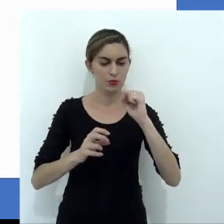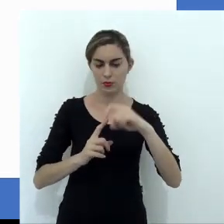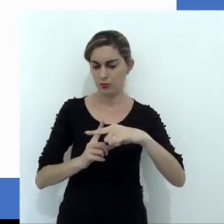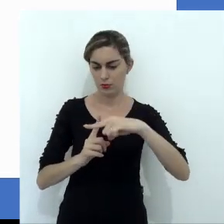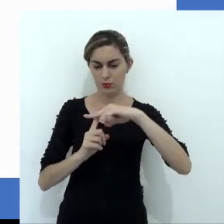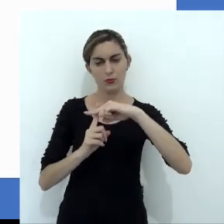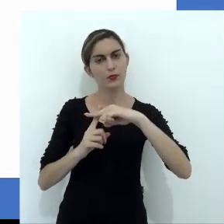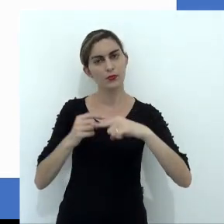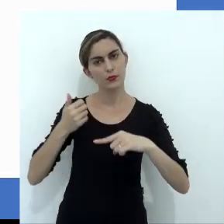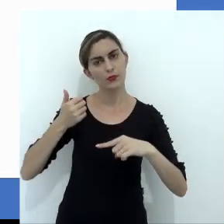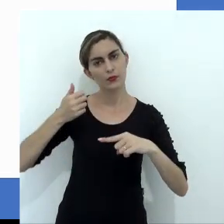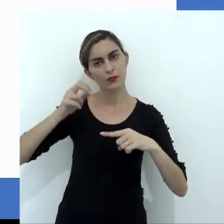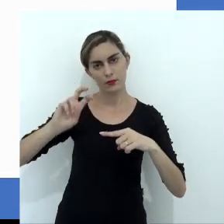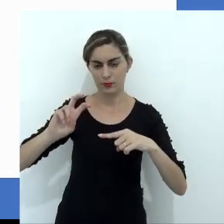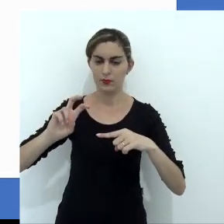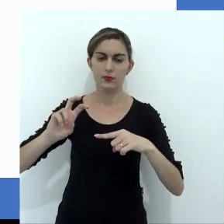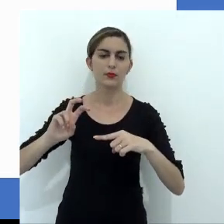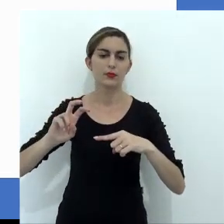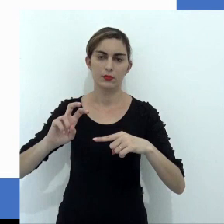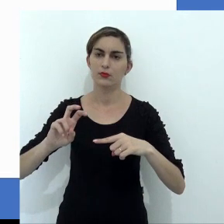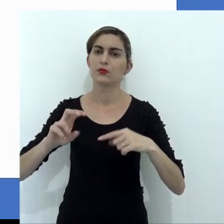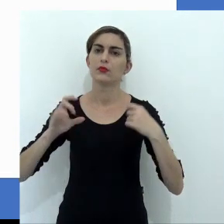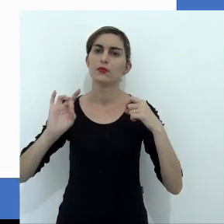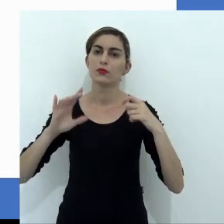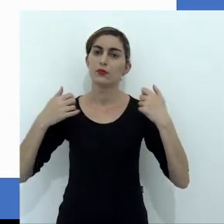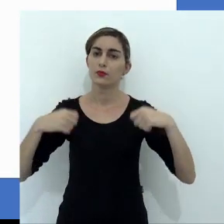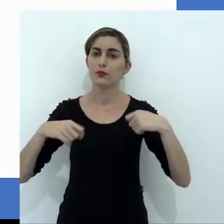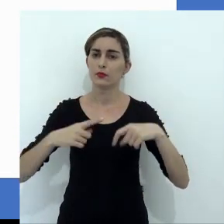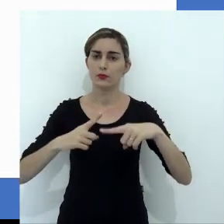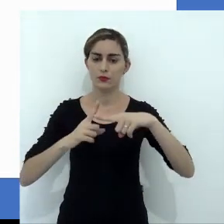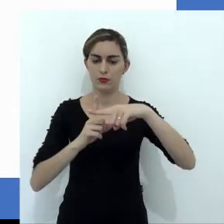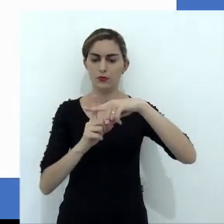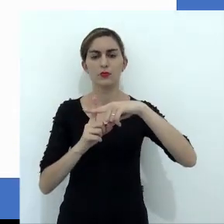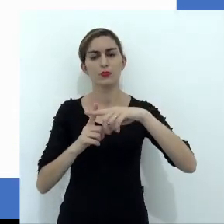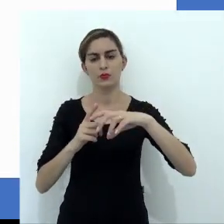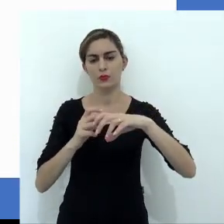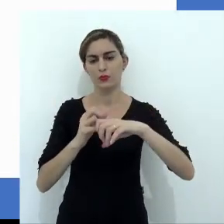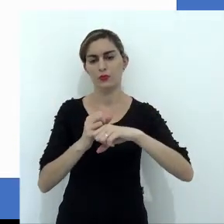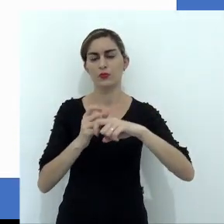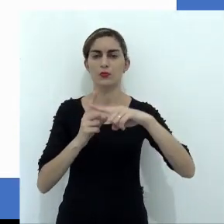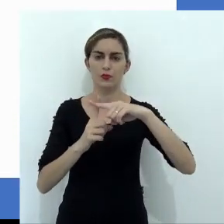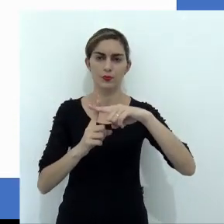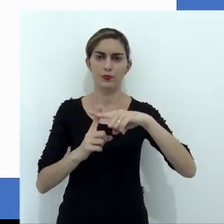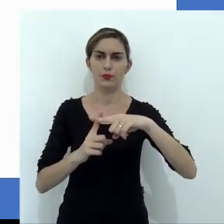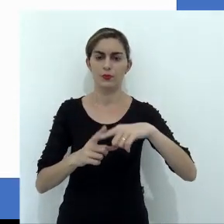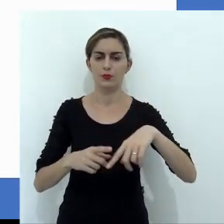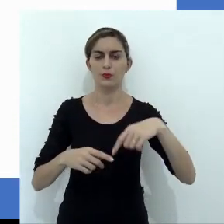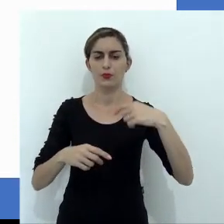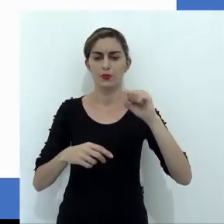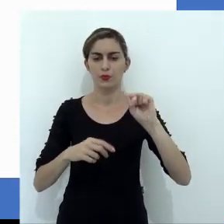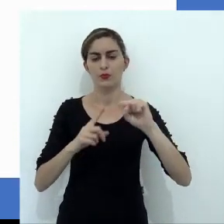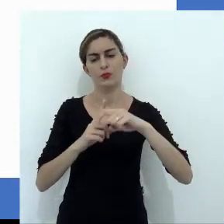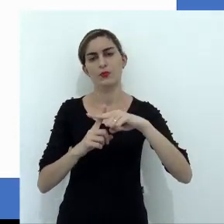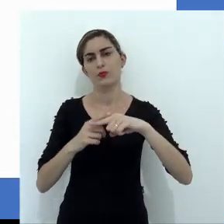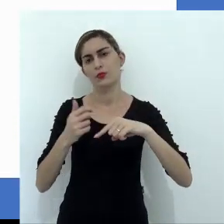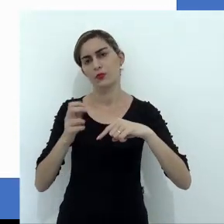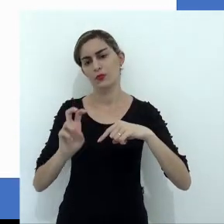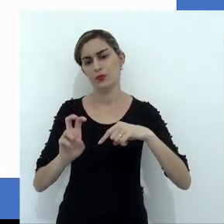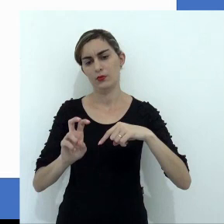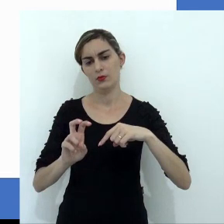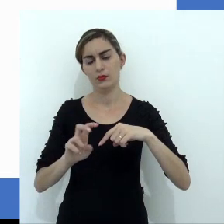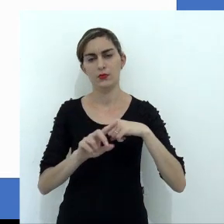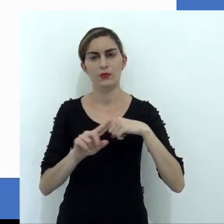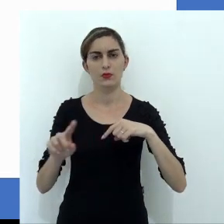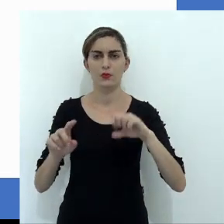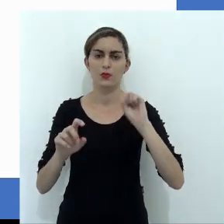produtos, das duas asinhas da borboleta, a gente só precisa somar. O 2 vezes 4 deu 8. E o 5 vezes 3 deu 15.